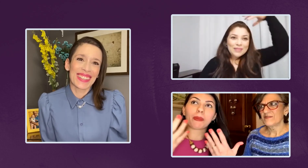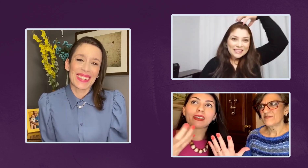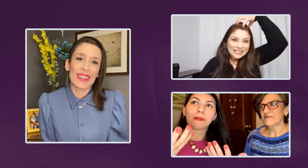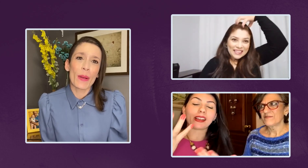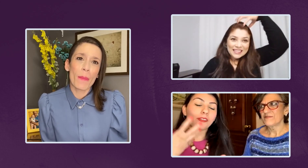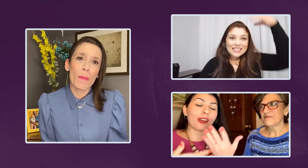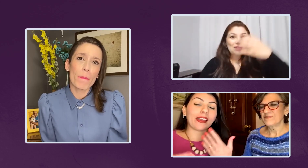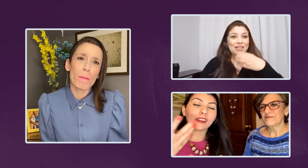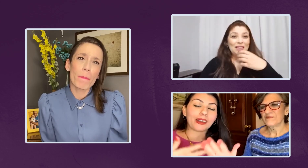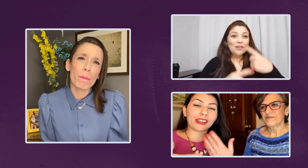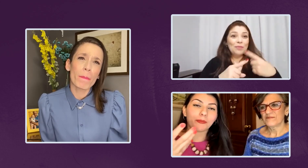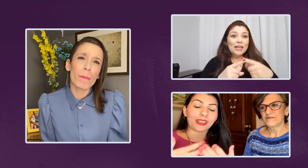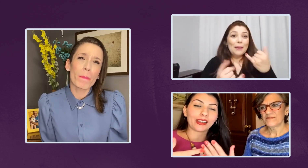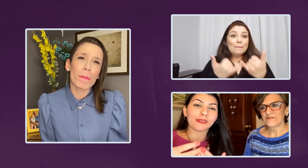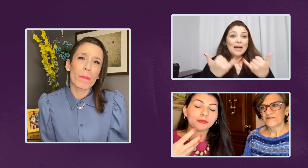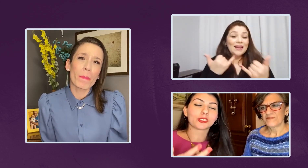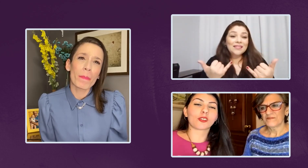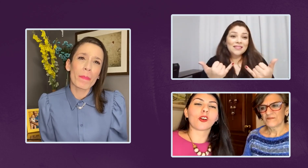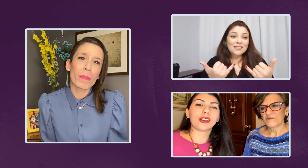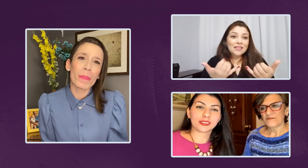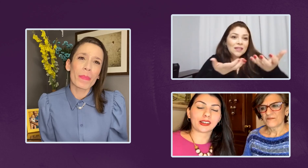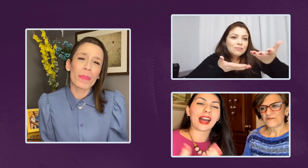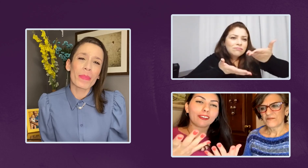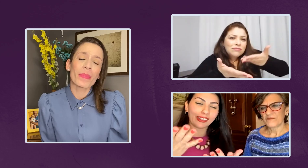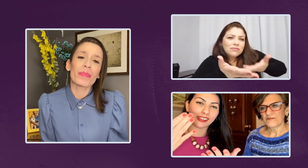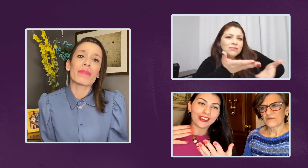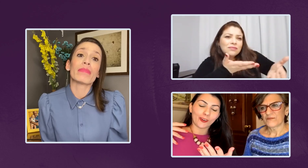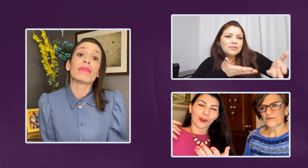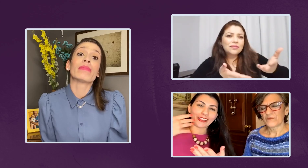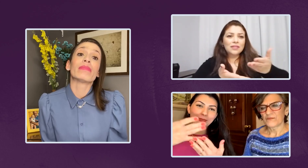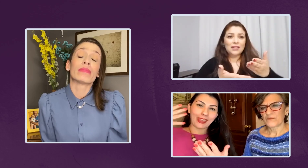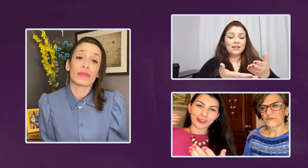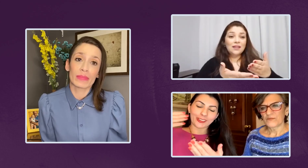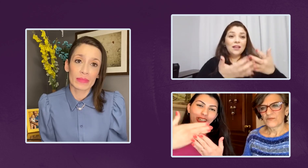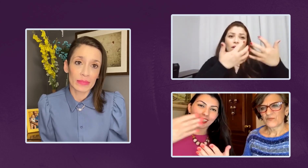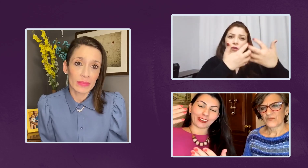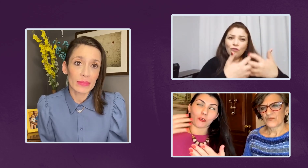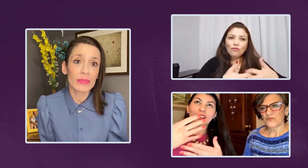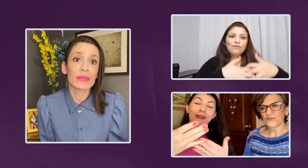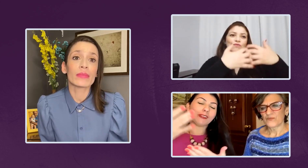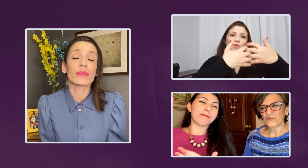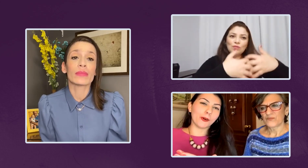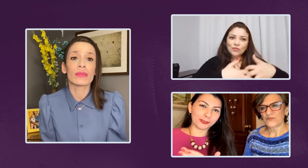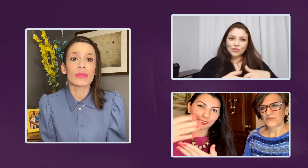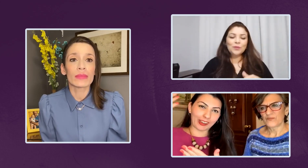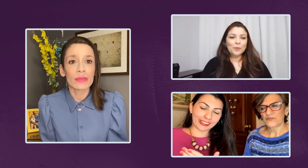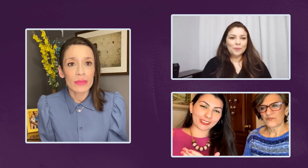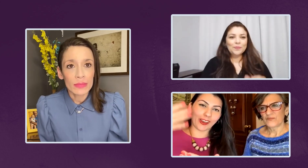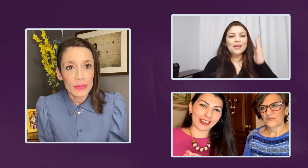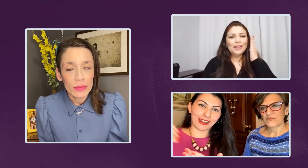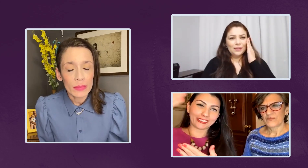deu para perceber que foi aí uma terapia que funcionou. Assim. Claro que o conhecimento que eu tinha, o conhecimento de mundo